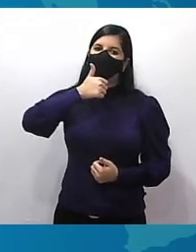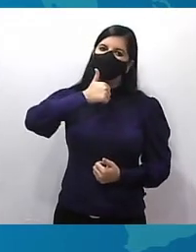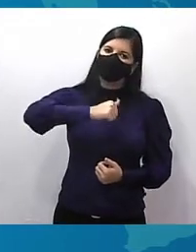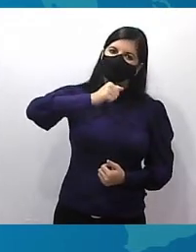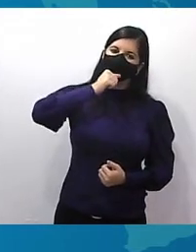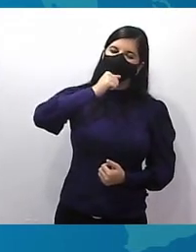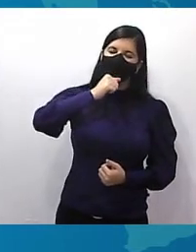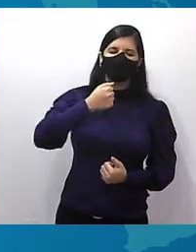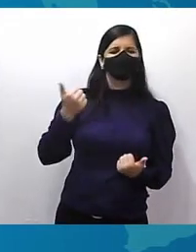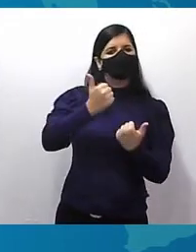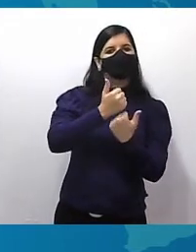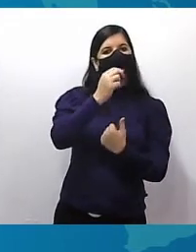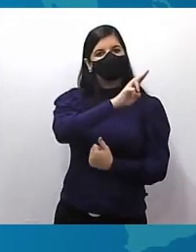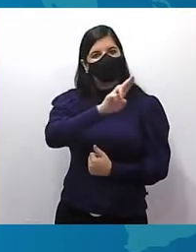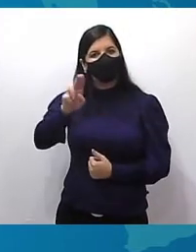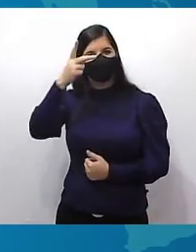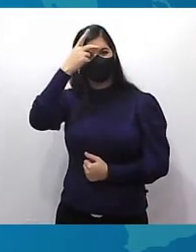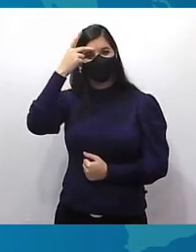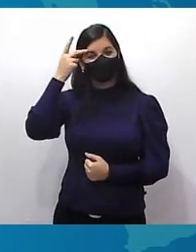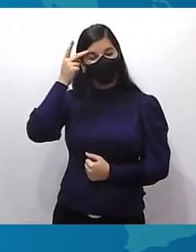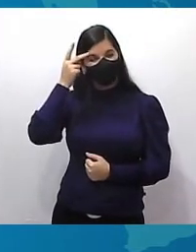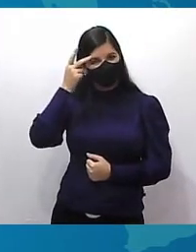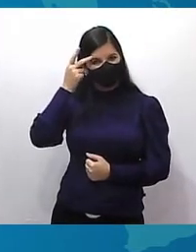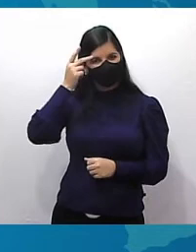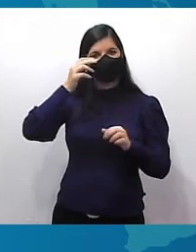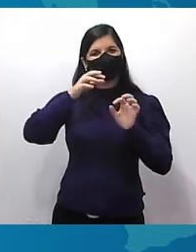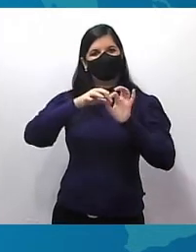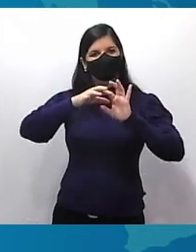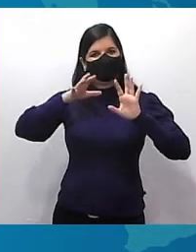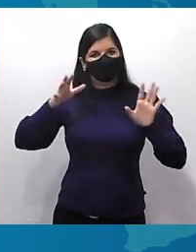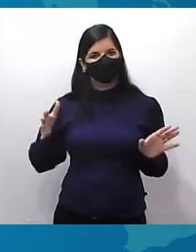pelo nome da pessoa. I'm going to call to